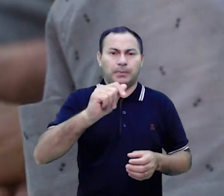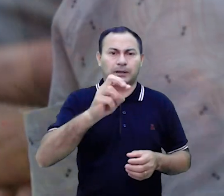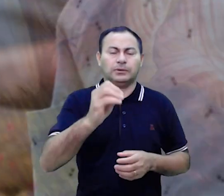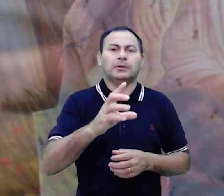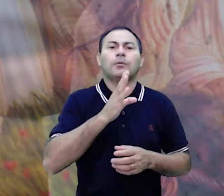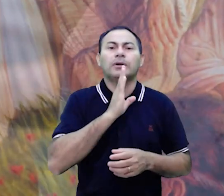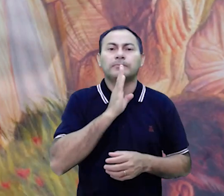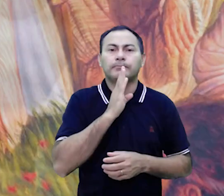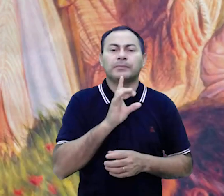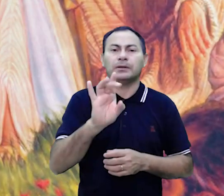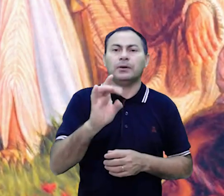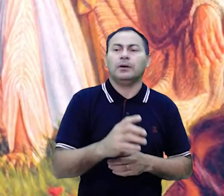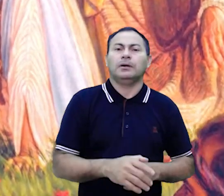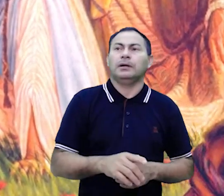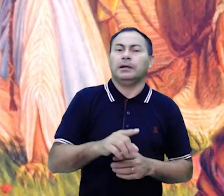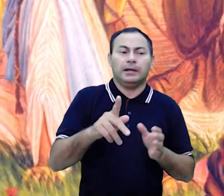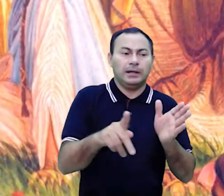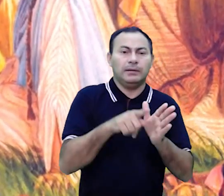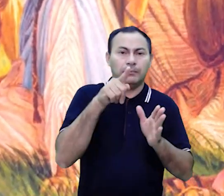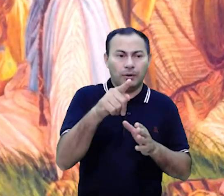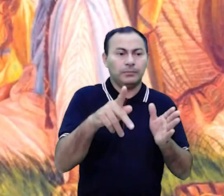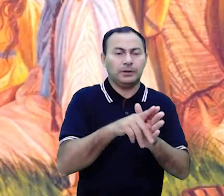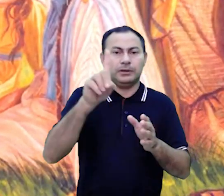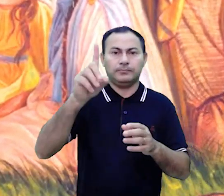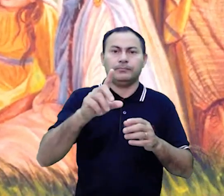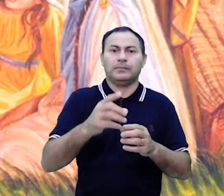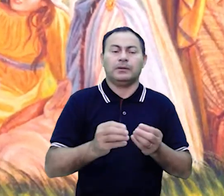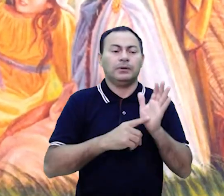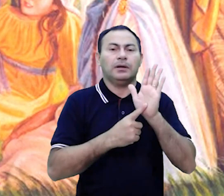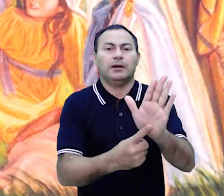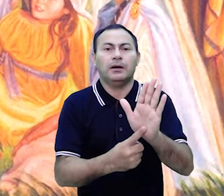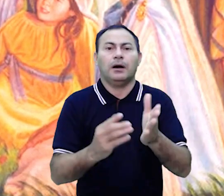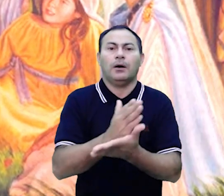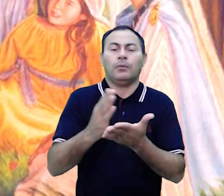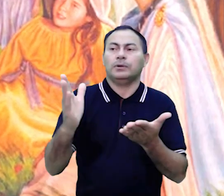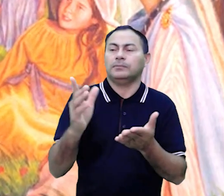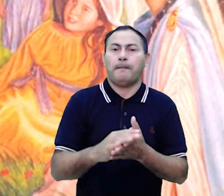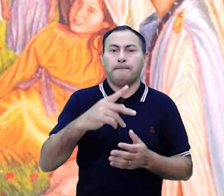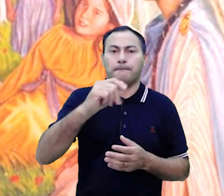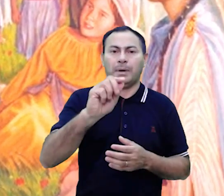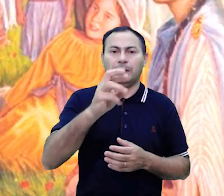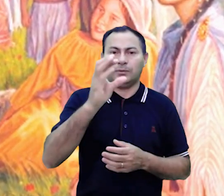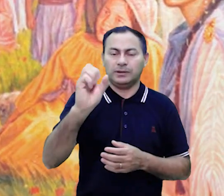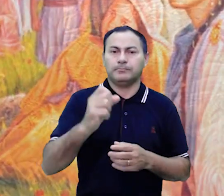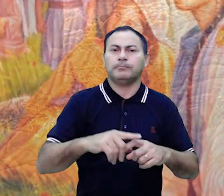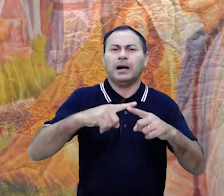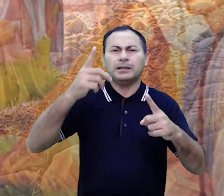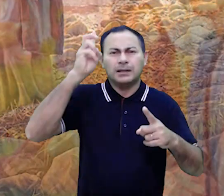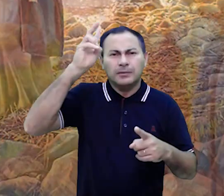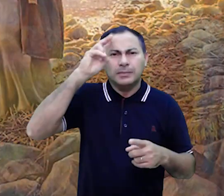de padrões que são conhecidos apenas por Ele mesmo. Deus nos revela alguns desses